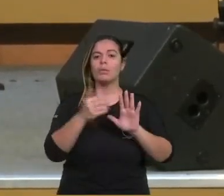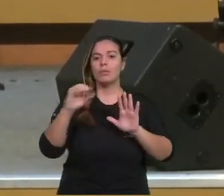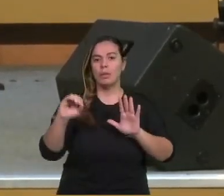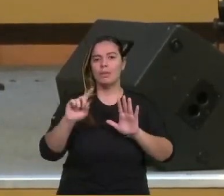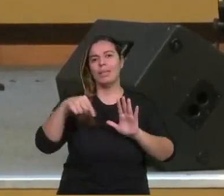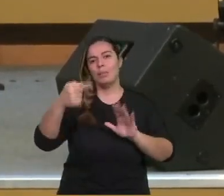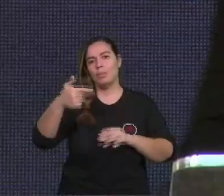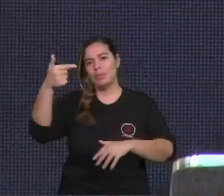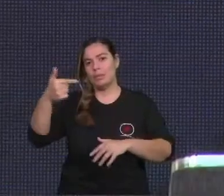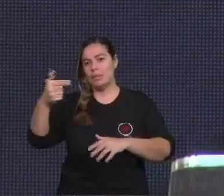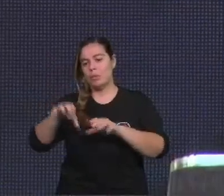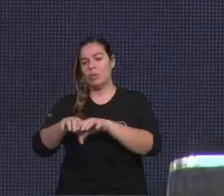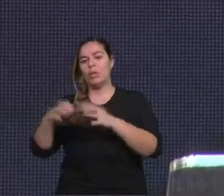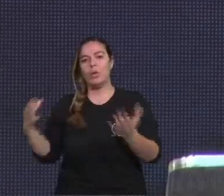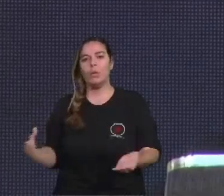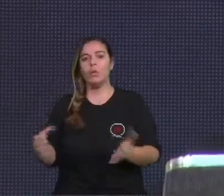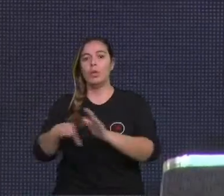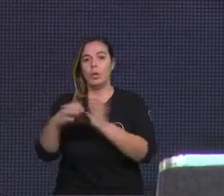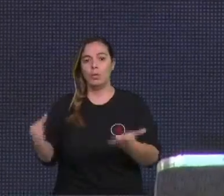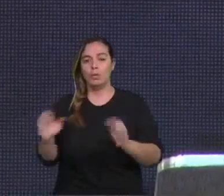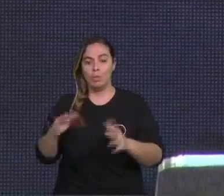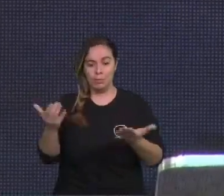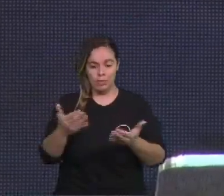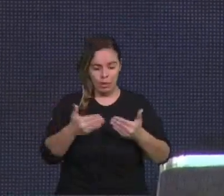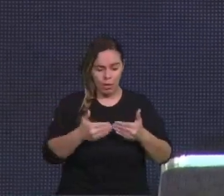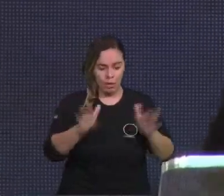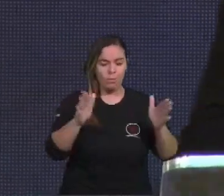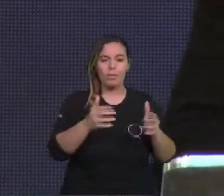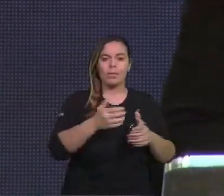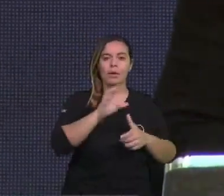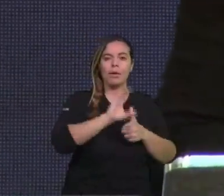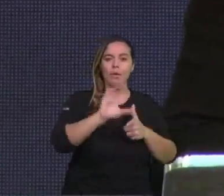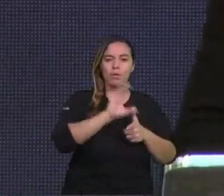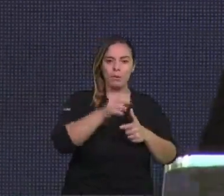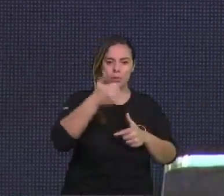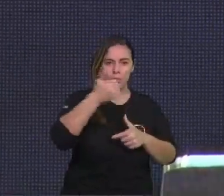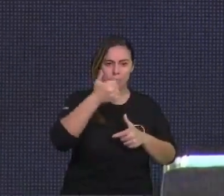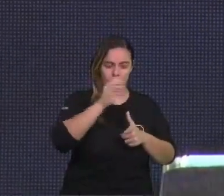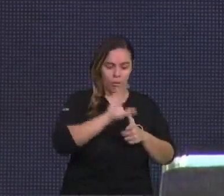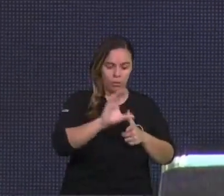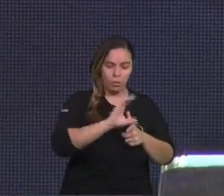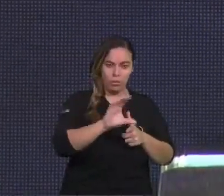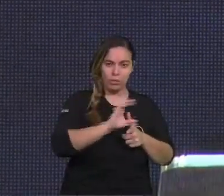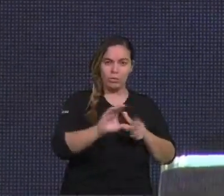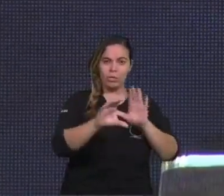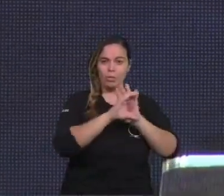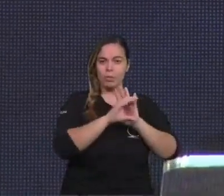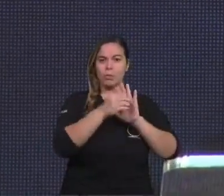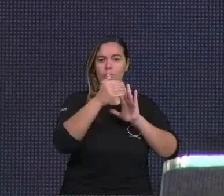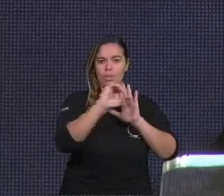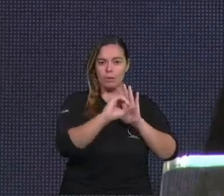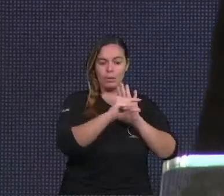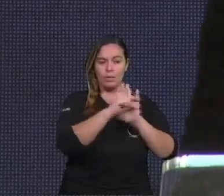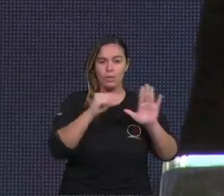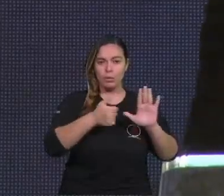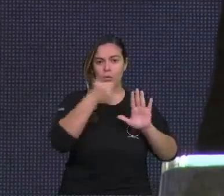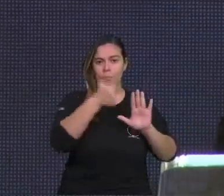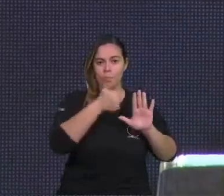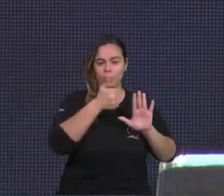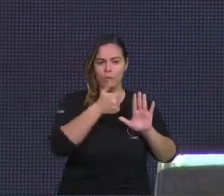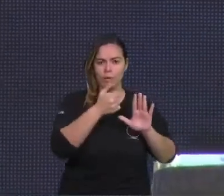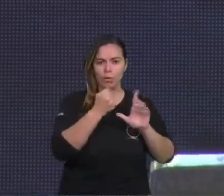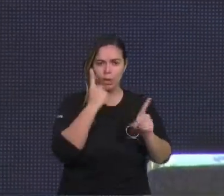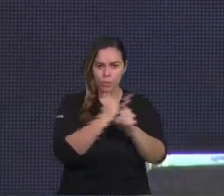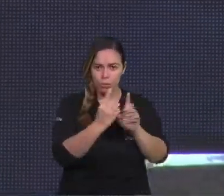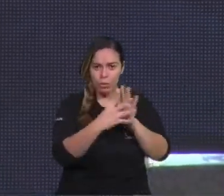Depois nós vamos para a segunda crônica, mas eu quero abrir com esse texto. Primeira carta do apóstolo Paulo à igreja de Coríntios, capítulo 10, verso 1. Quem